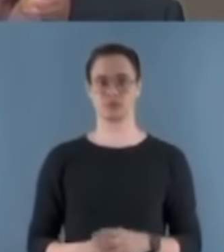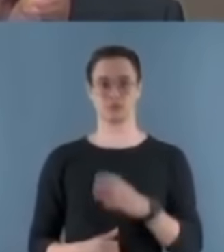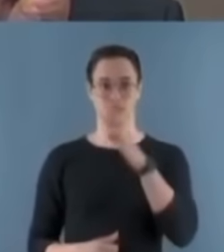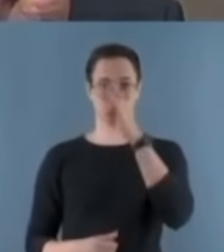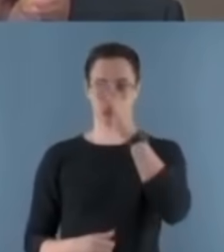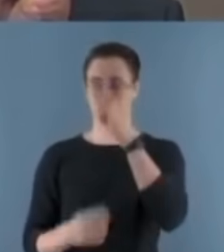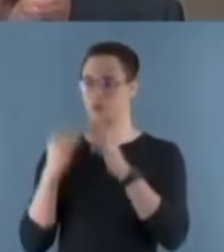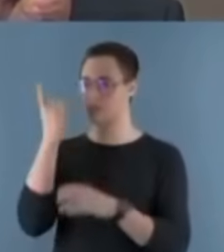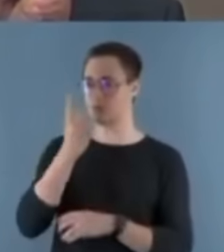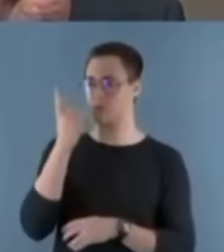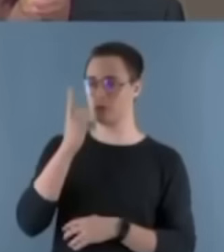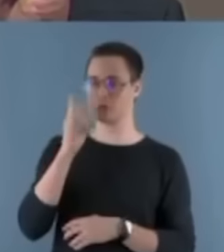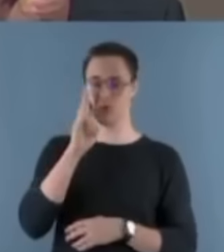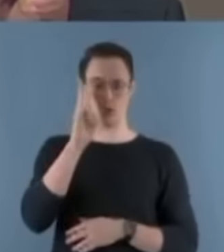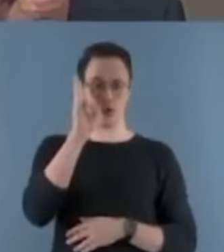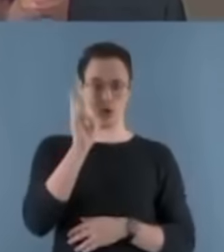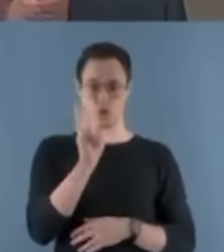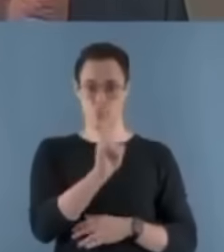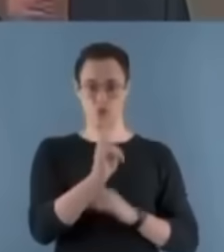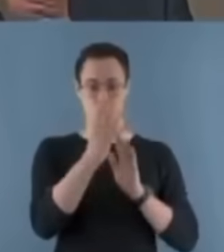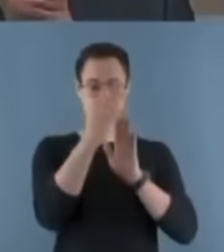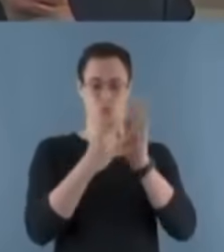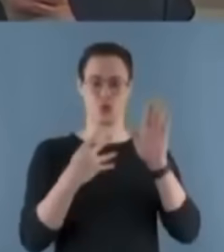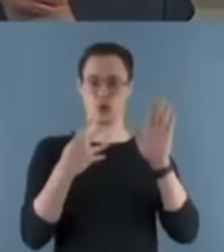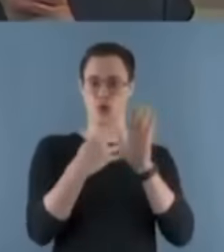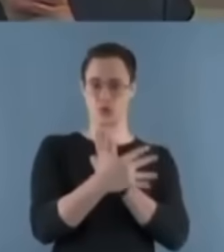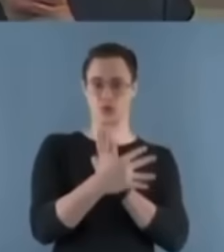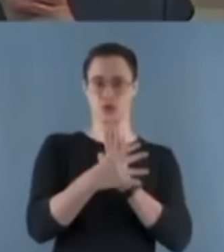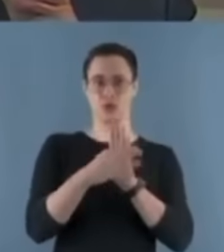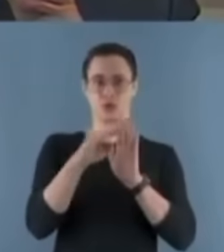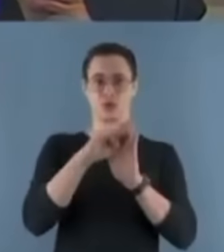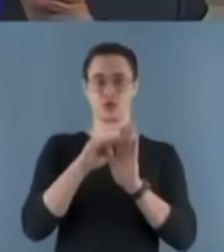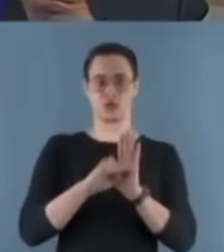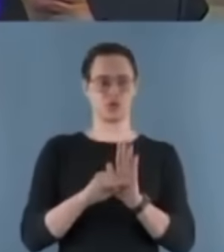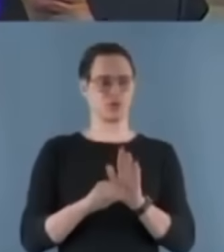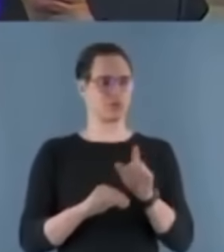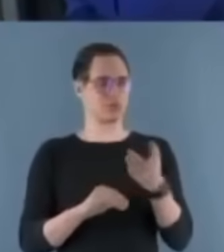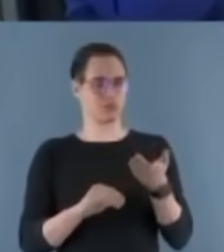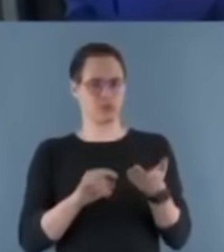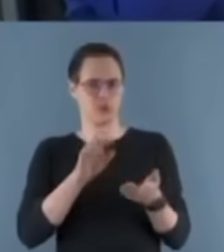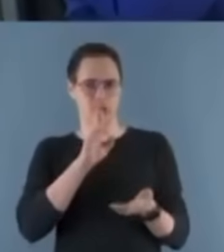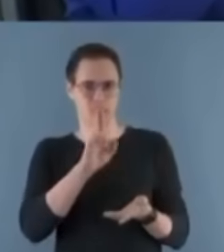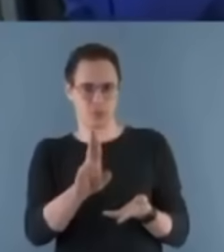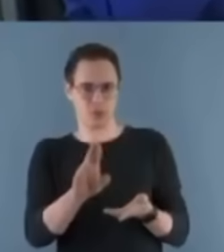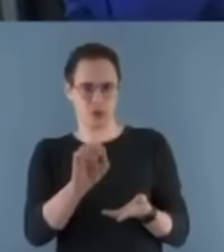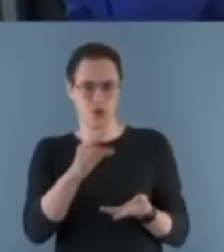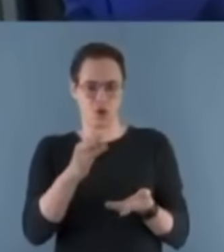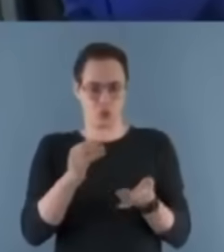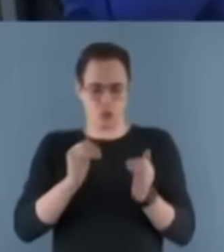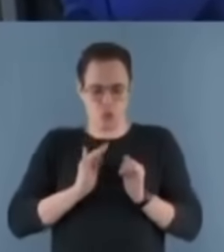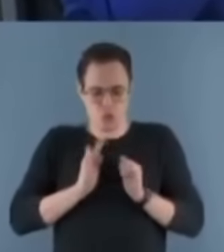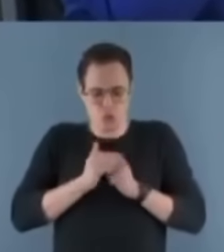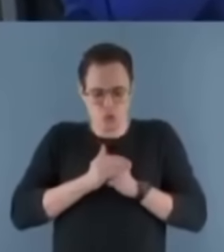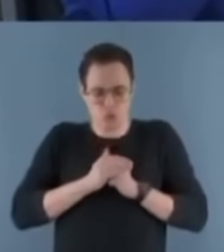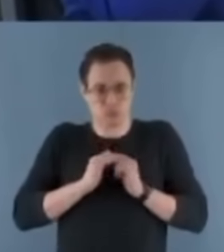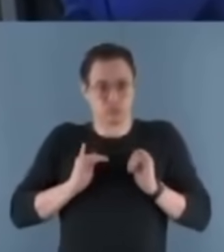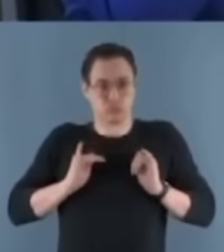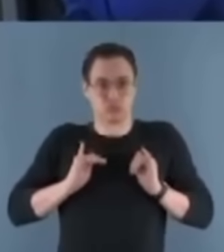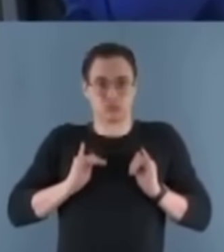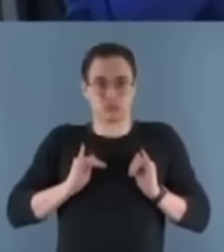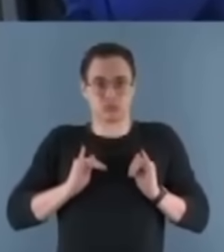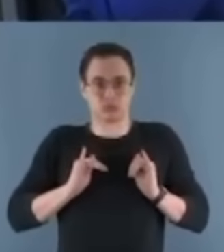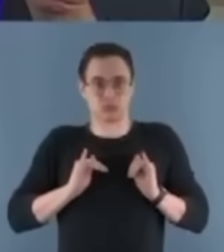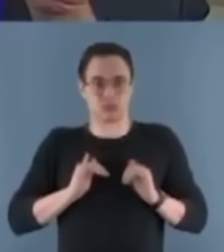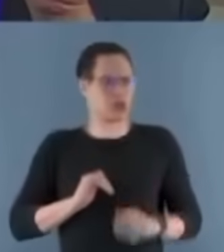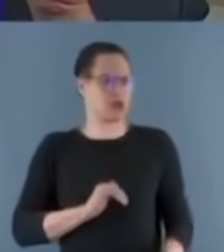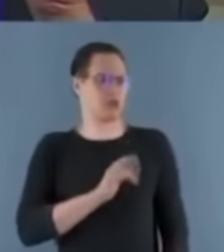O deputado, o senhor já olhou o organograma? O senhor general, o senhor vai responder ou o senhor vai se escusar as perguntas? Porque eu estou respondendo de forma sincera.